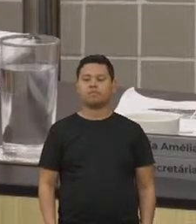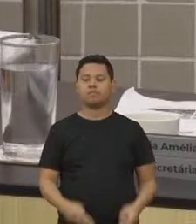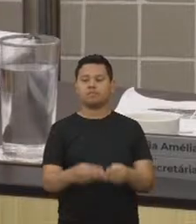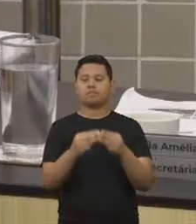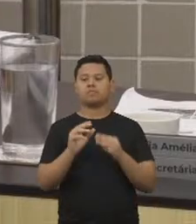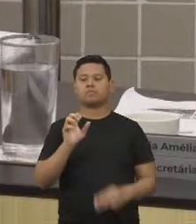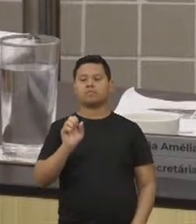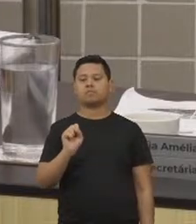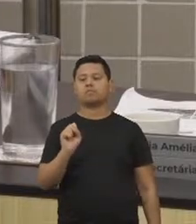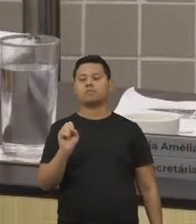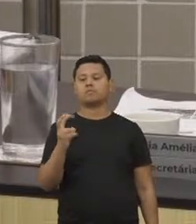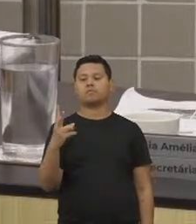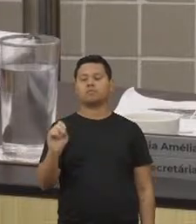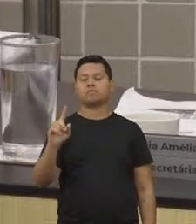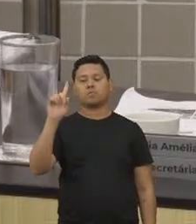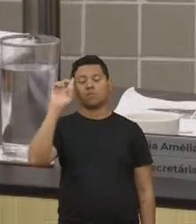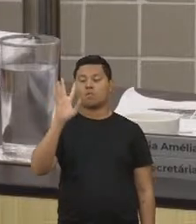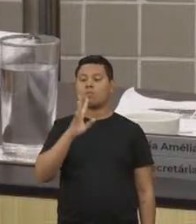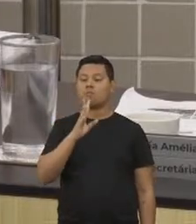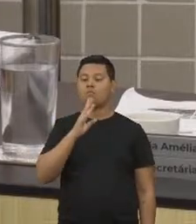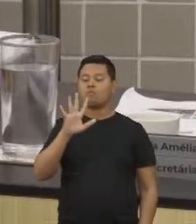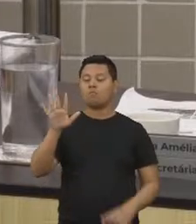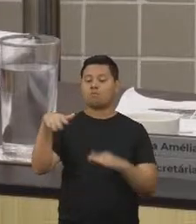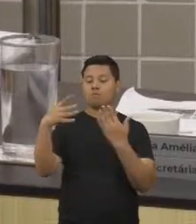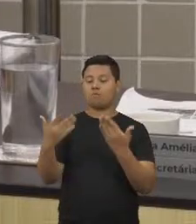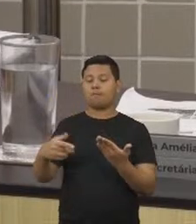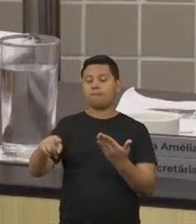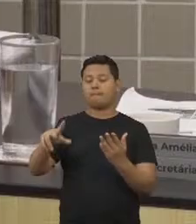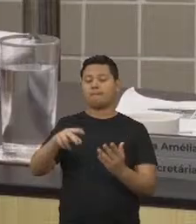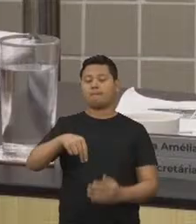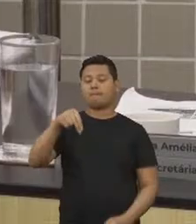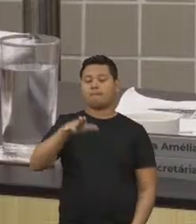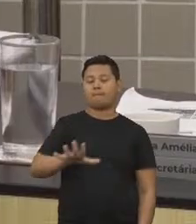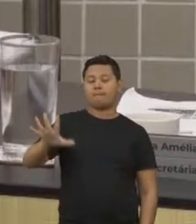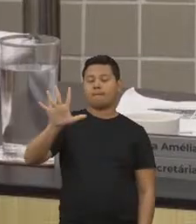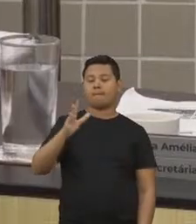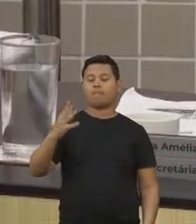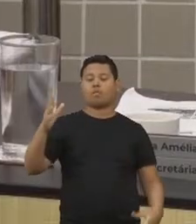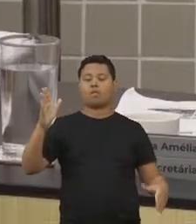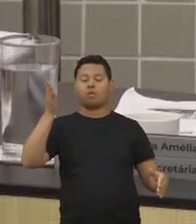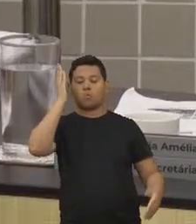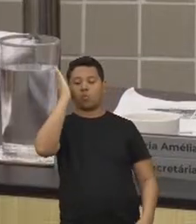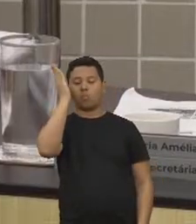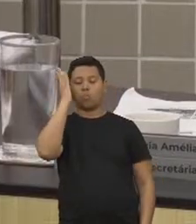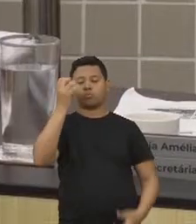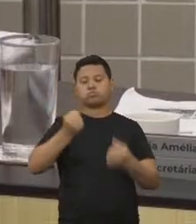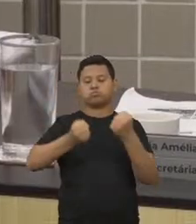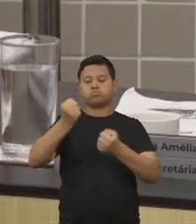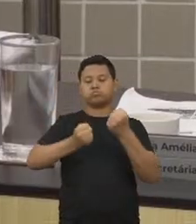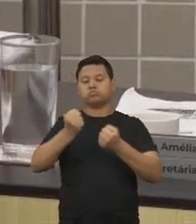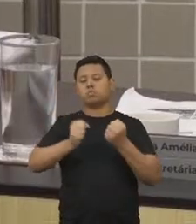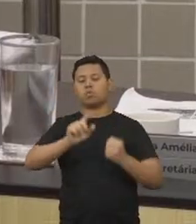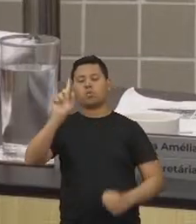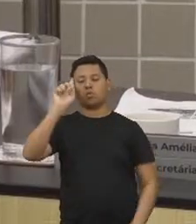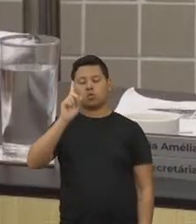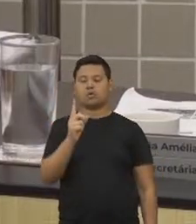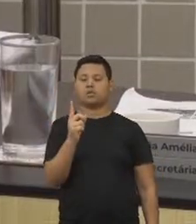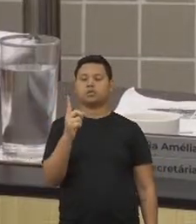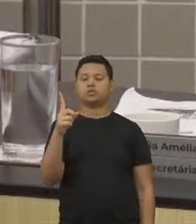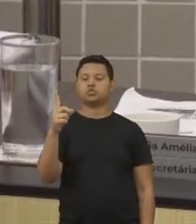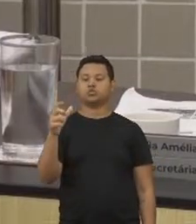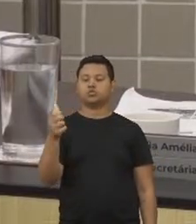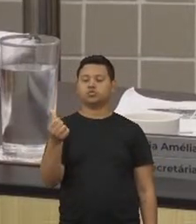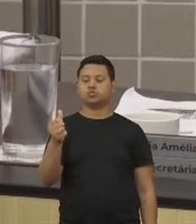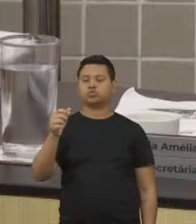Moção 820, moção de reconhecimento e homenagem pelo Dia Nacional do Caminhoneiro, celebrado anualmente em